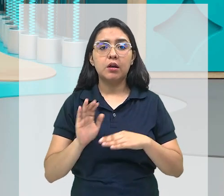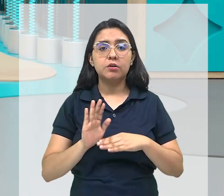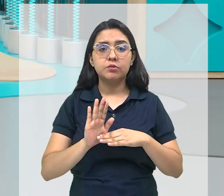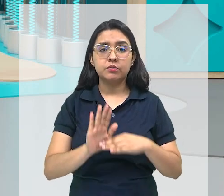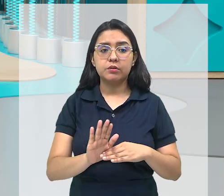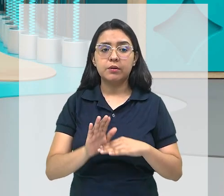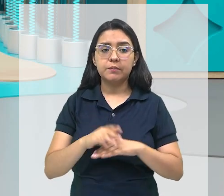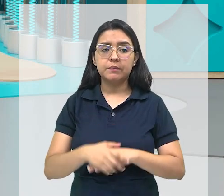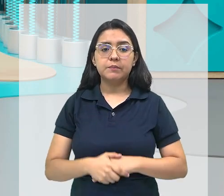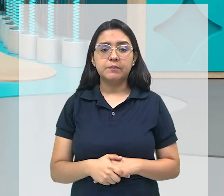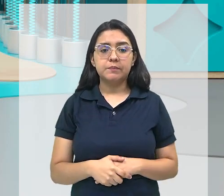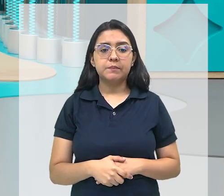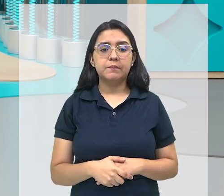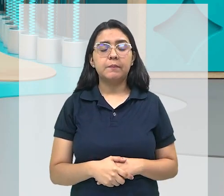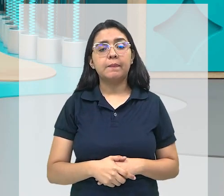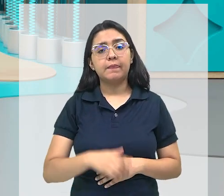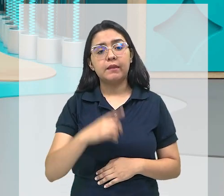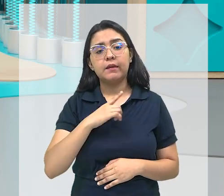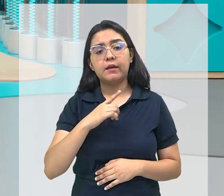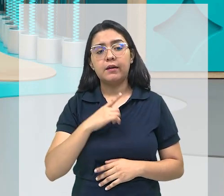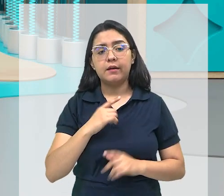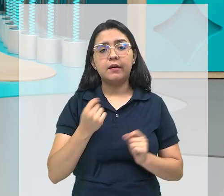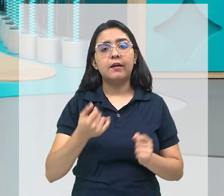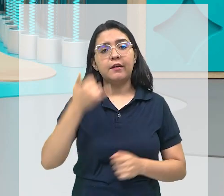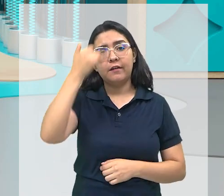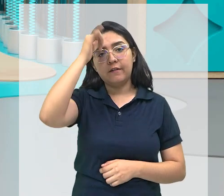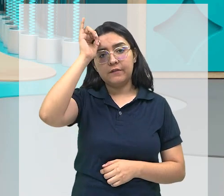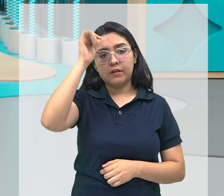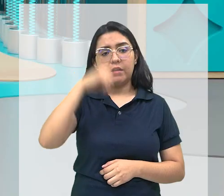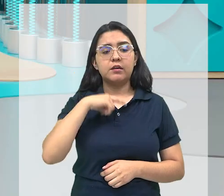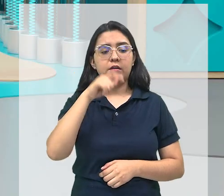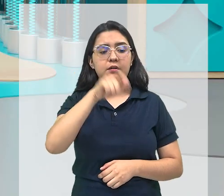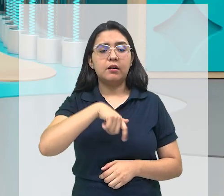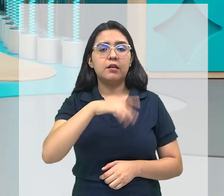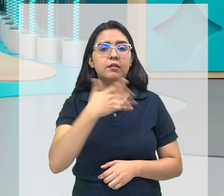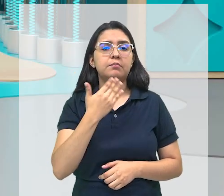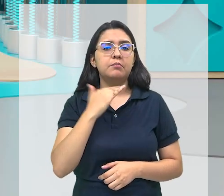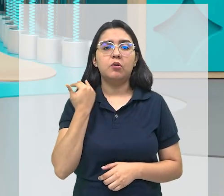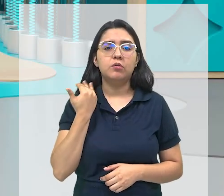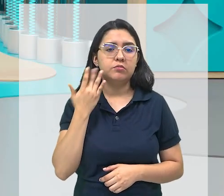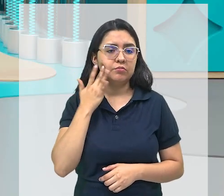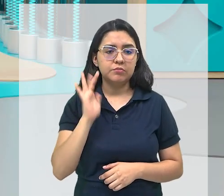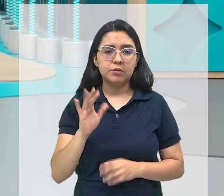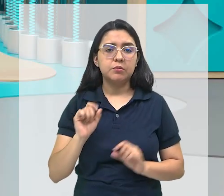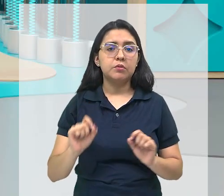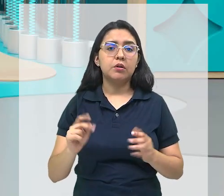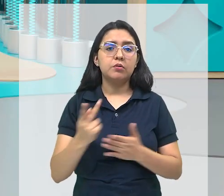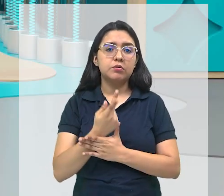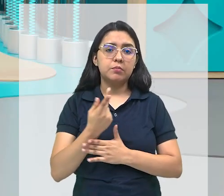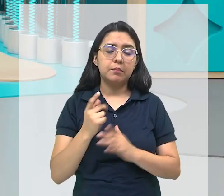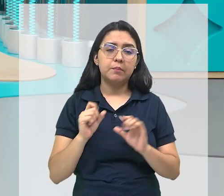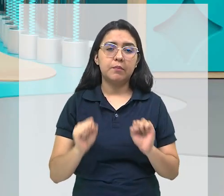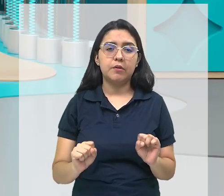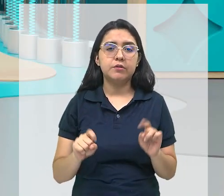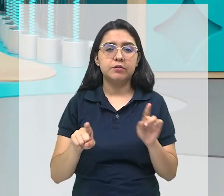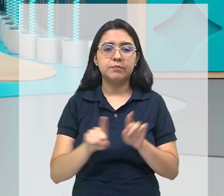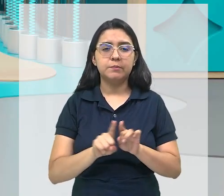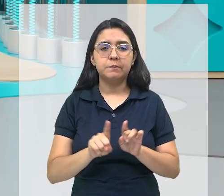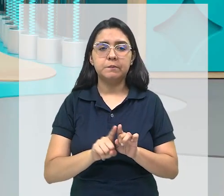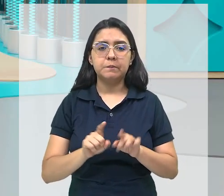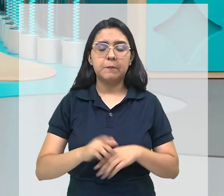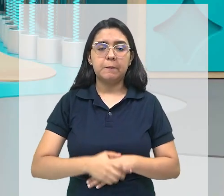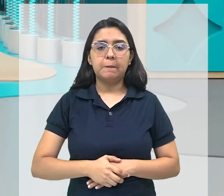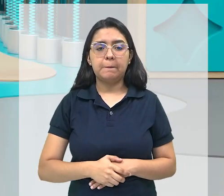ajudar a preservar a vida da pessoa. Ninguém sabe o que aconteceu de início, né? Você pode até mesmo